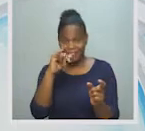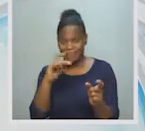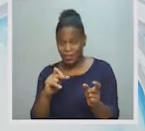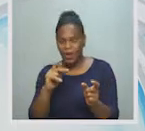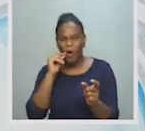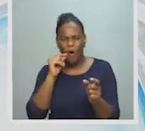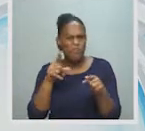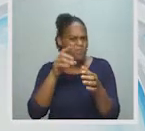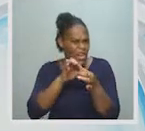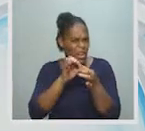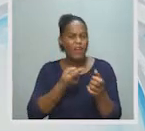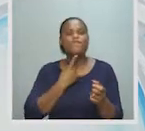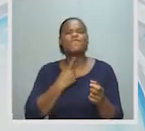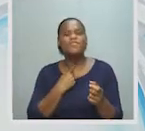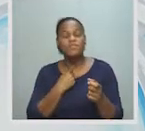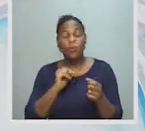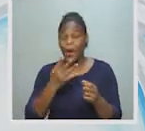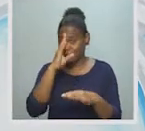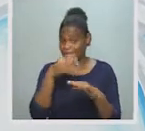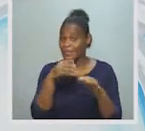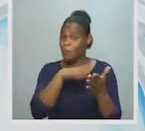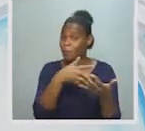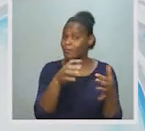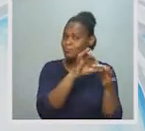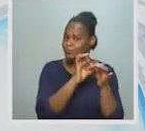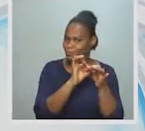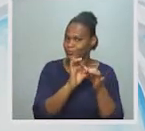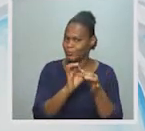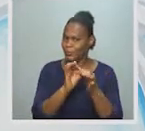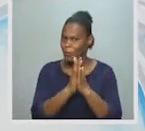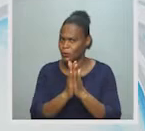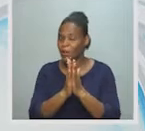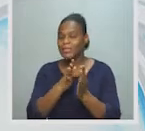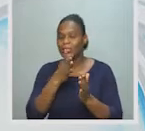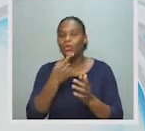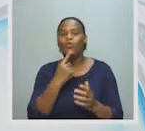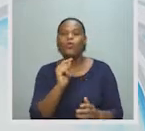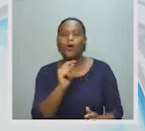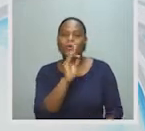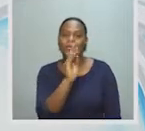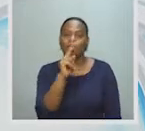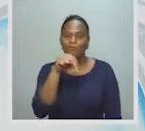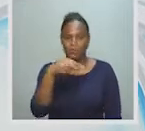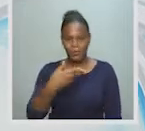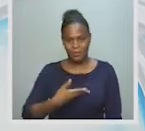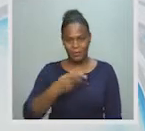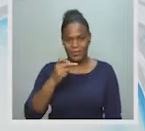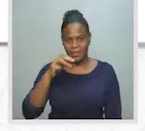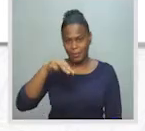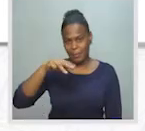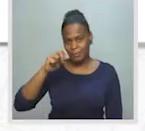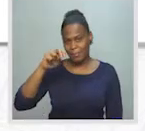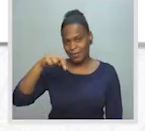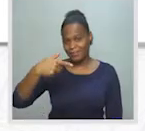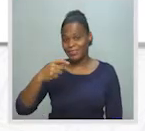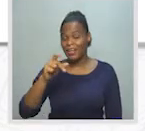fanática acontece num plano religioso, damos o nome de fundamentalismo religioso.